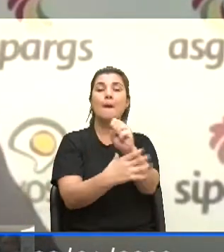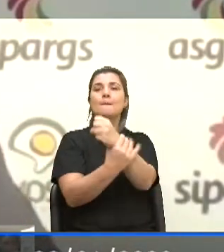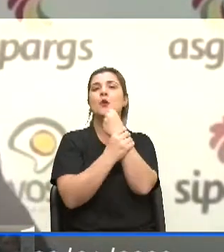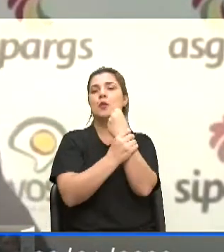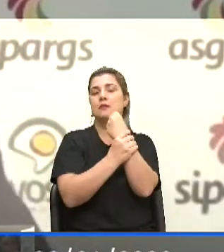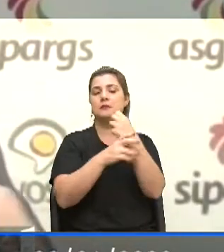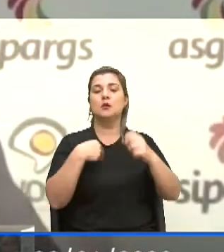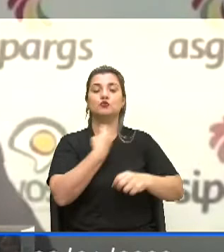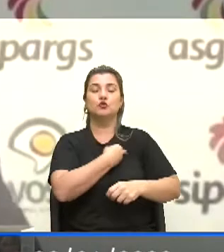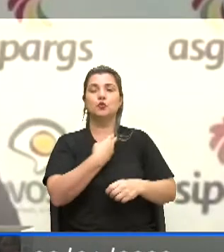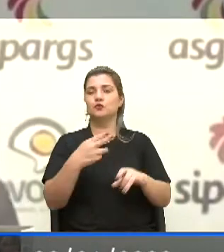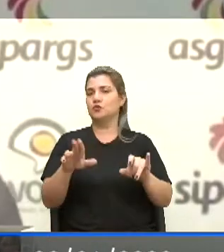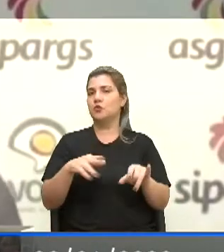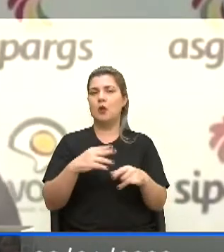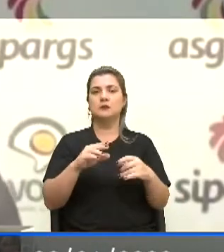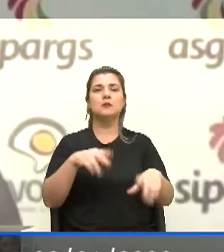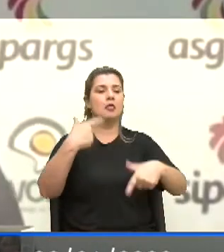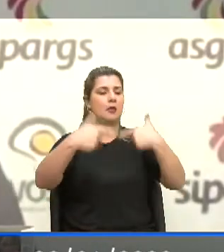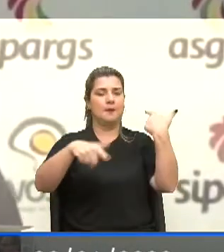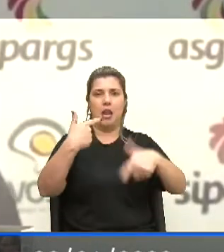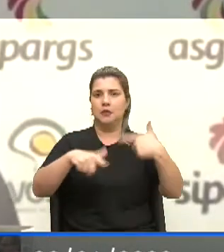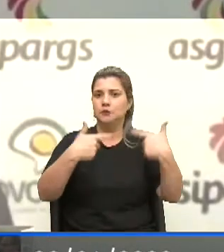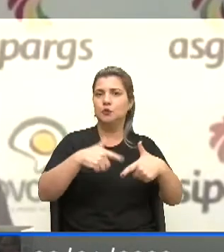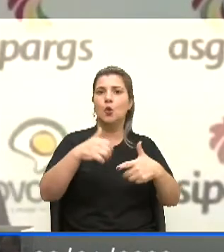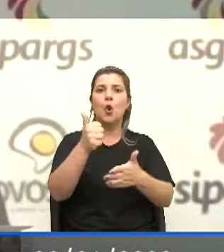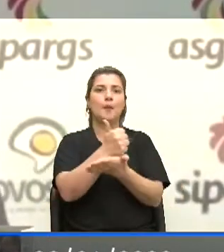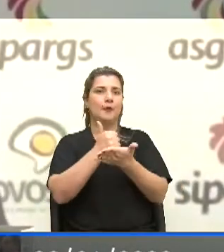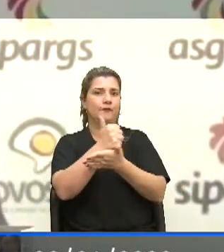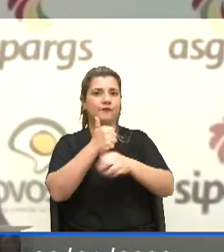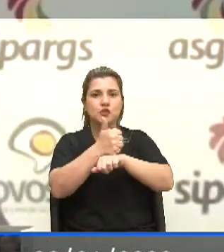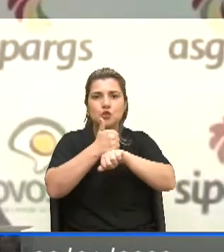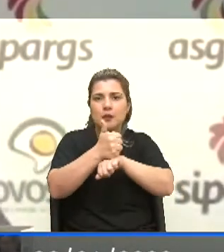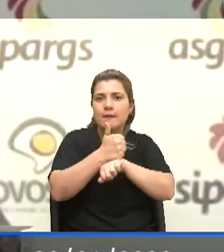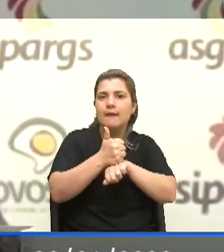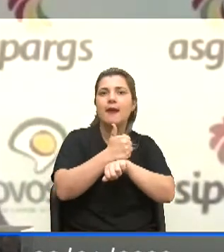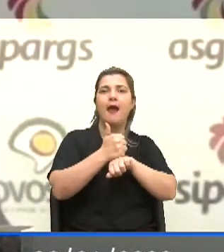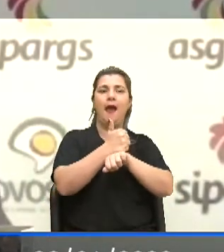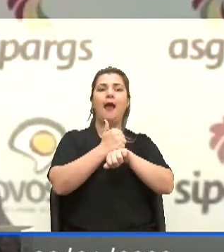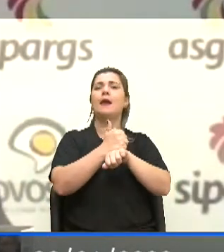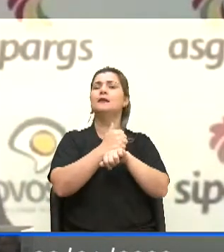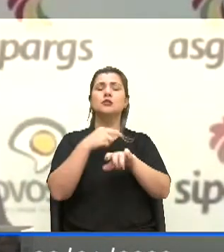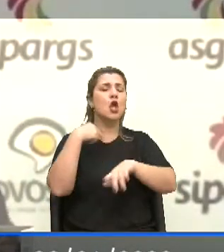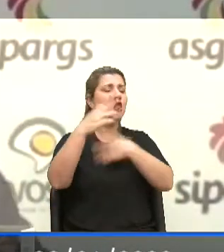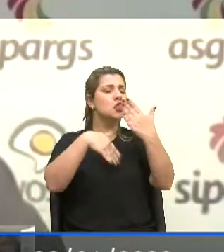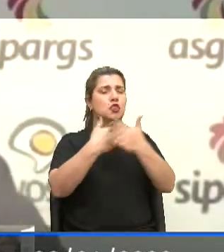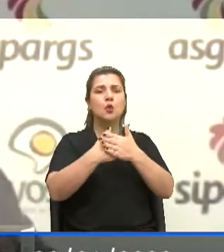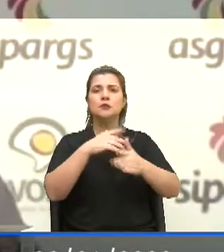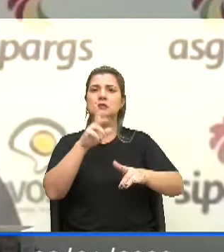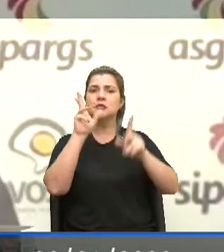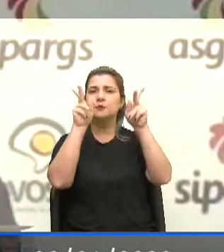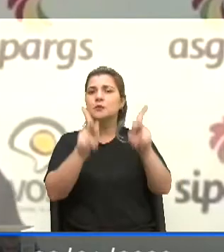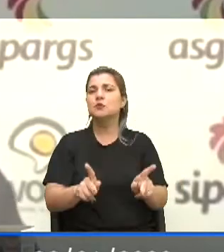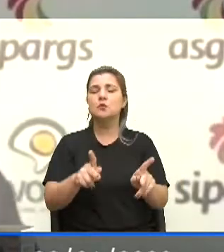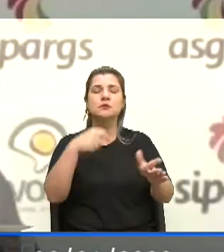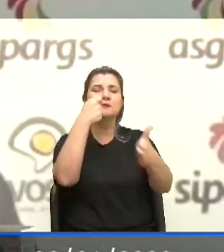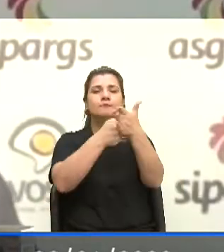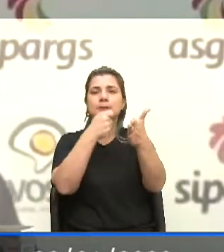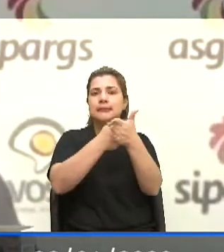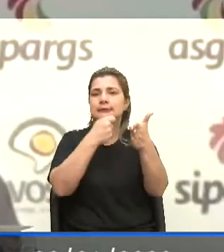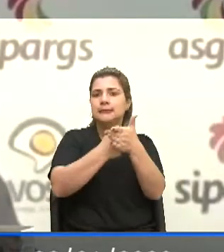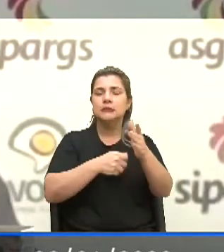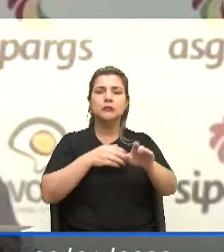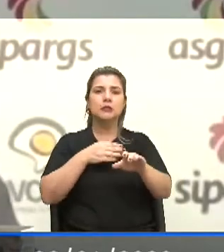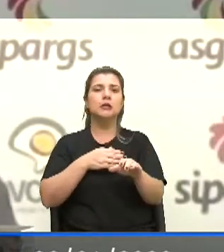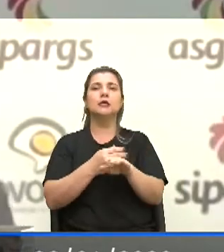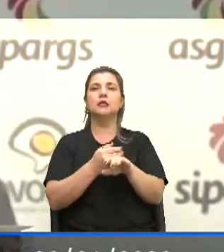dos profissionais, de todos aqueles que estão aí tentando enfrentar, né, e minimizar ao máximo, né, os